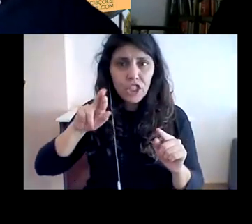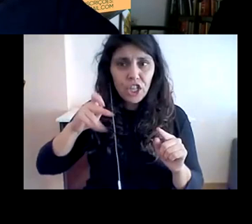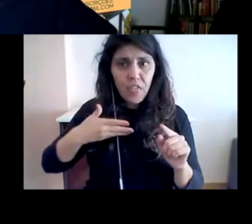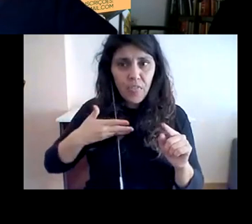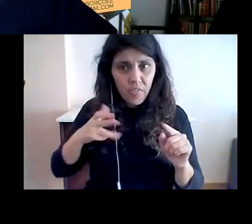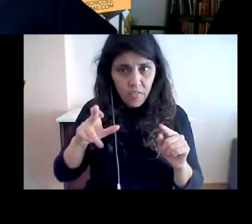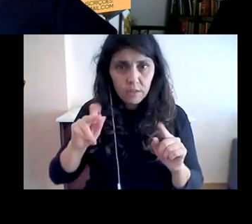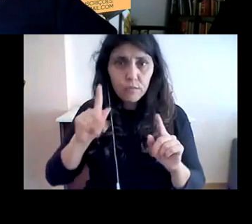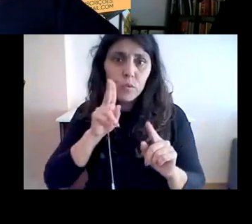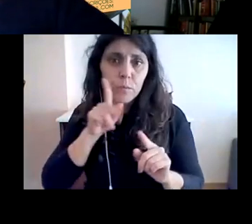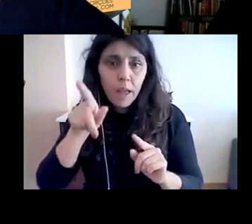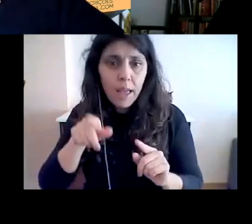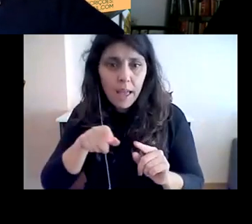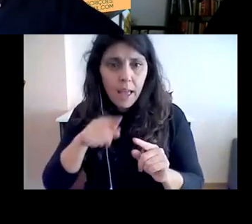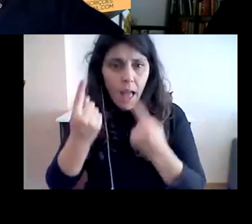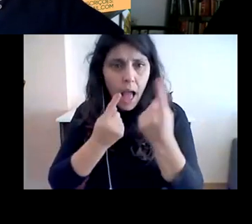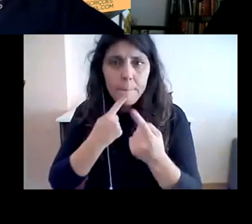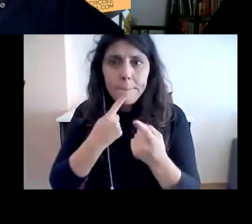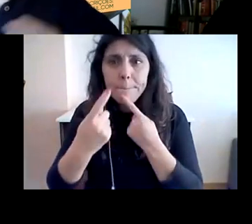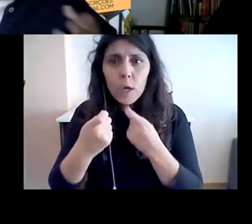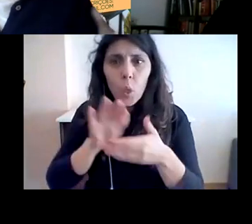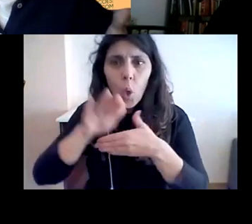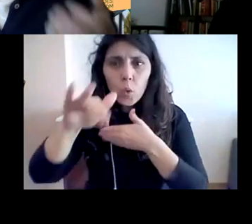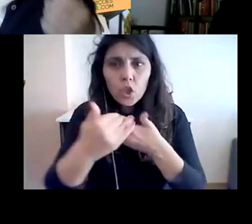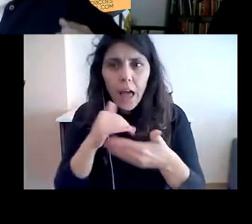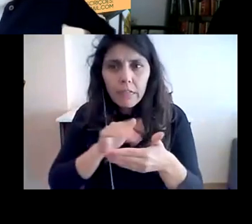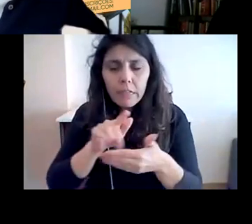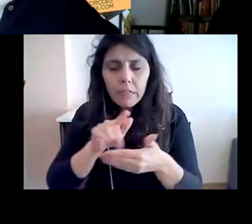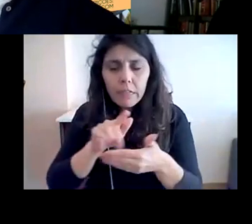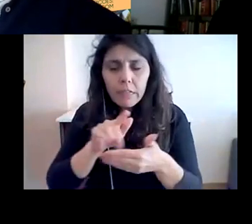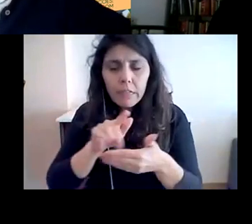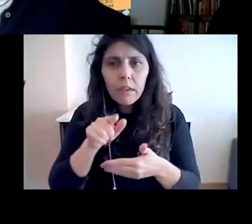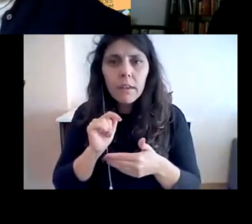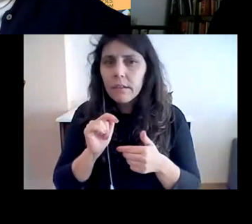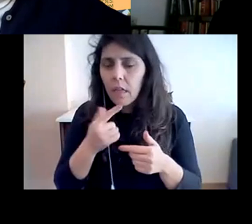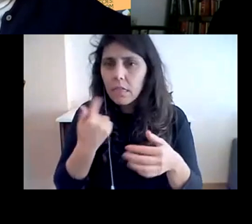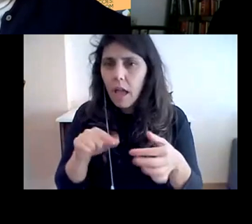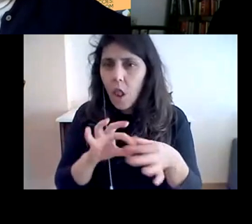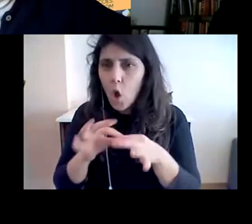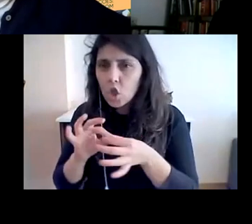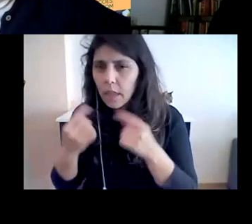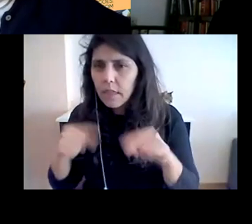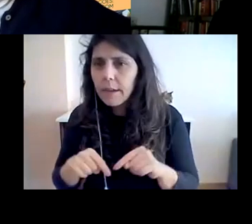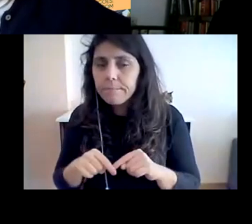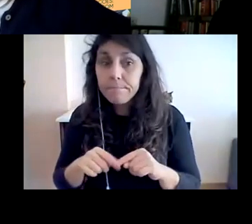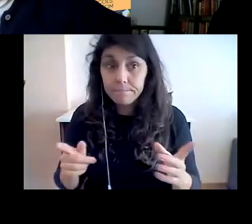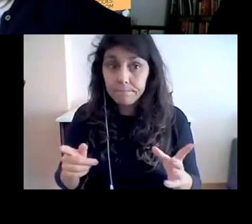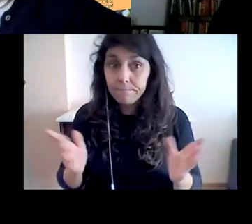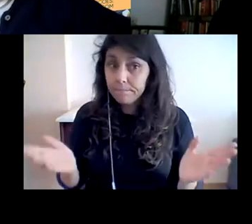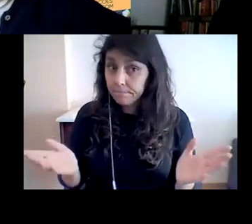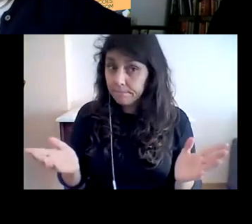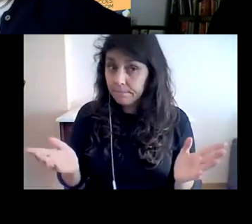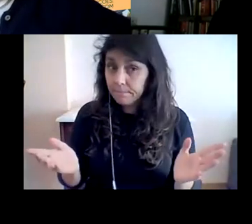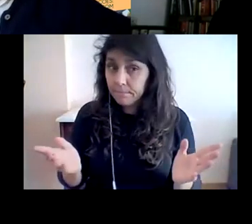aqui no chat que faz sentido e vem de encontro ao que estava a dizer. Estou a usar a pergunta da Sandra, sim. Porque não se regula a oferta formativa nas